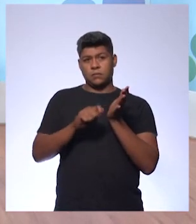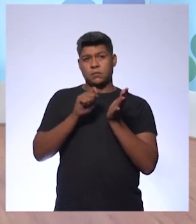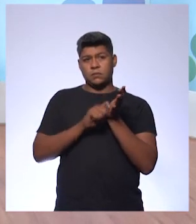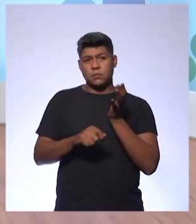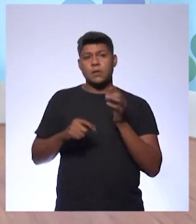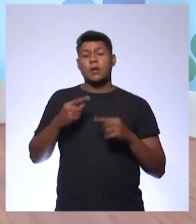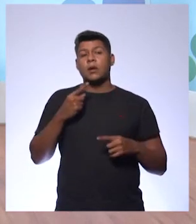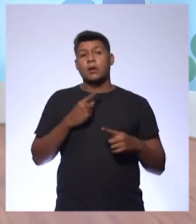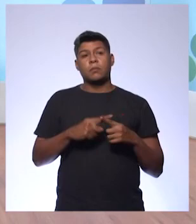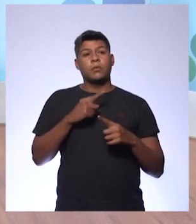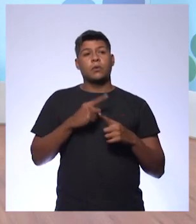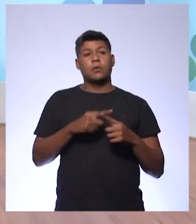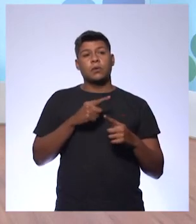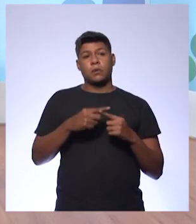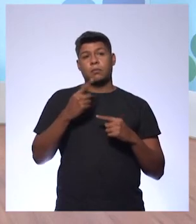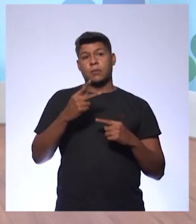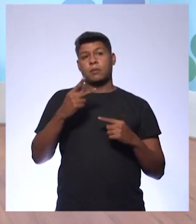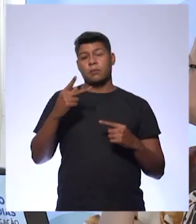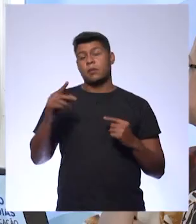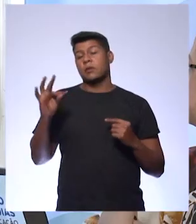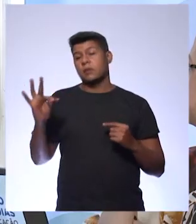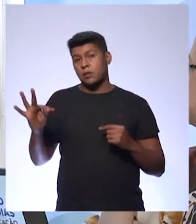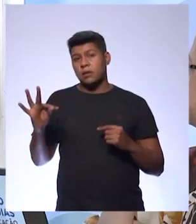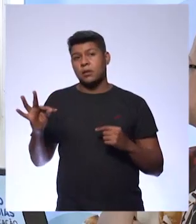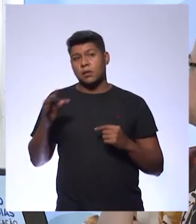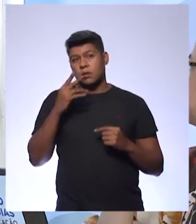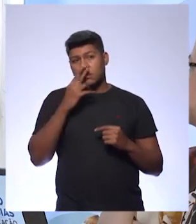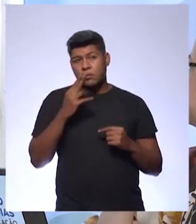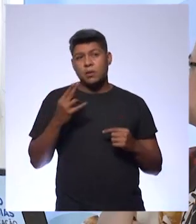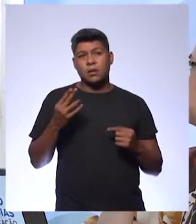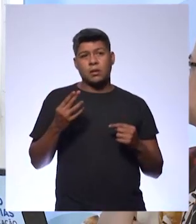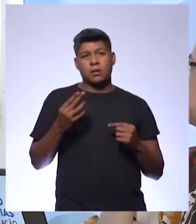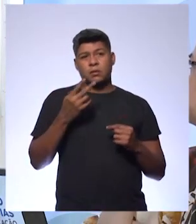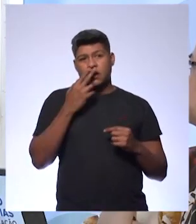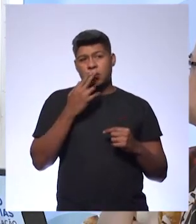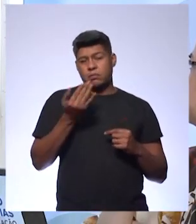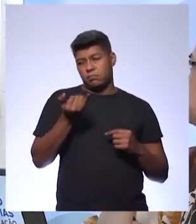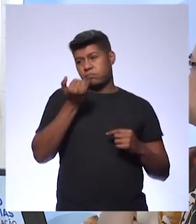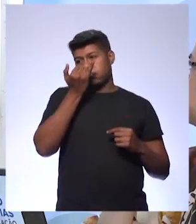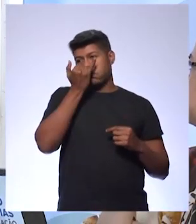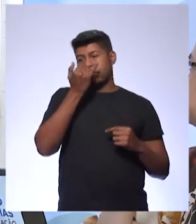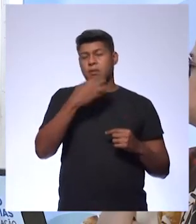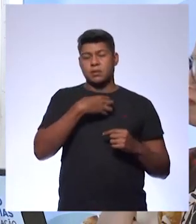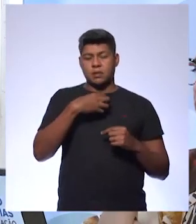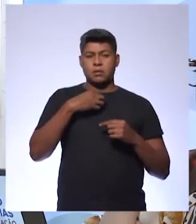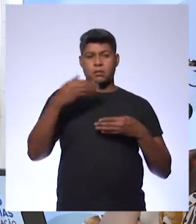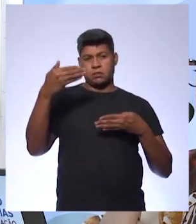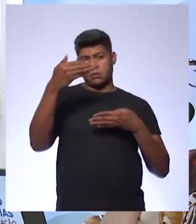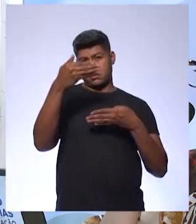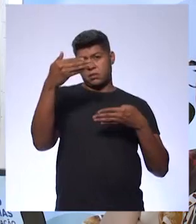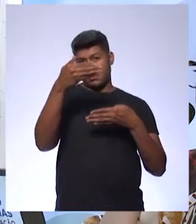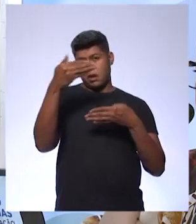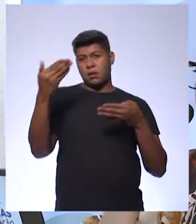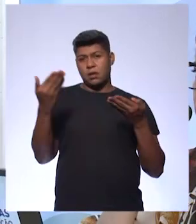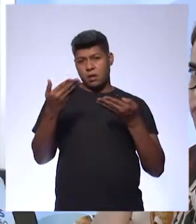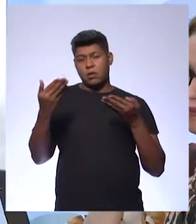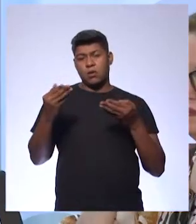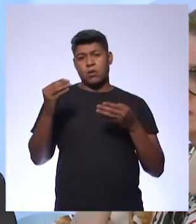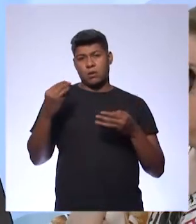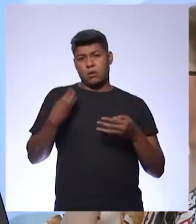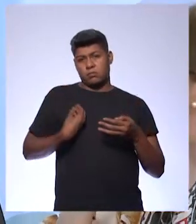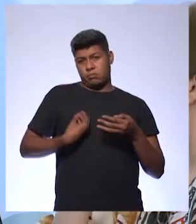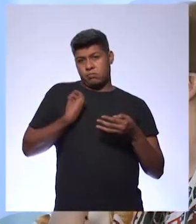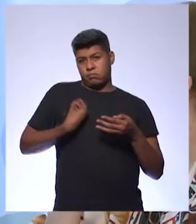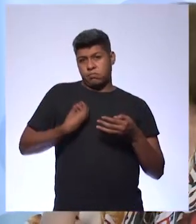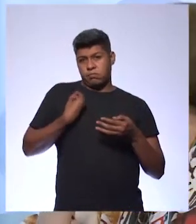porque no PPT, não é? Ele meio que nos trai ali do jeitinho que faz nos slides, então resolvi colocar como se eu estivesse